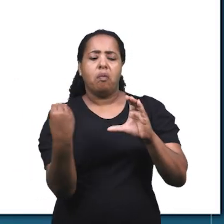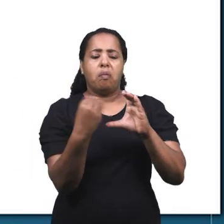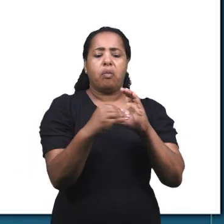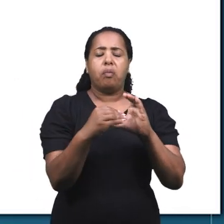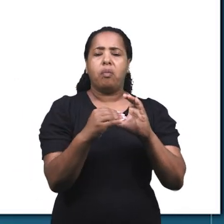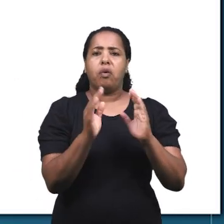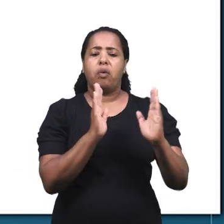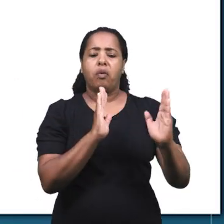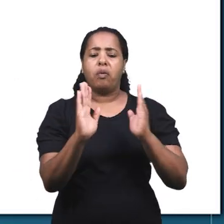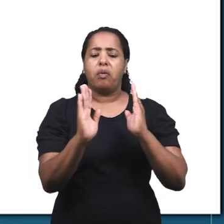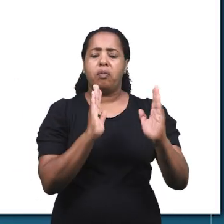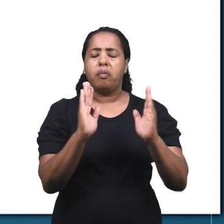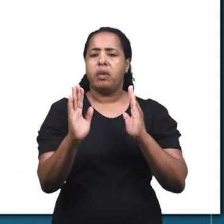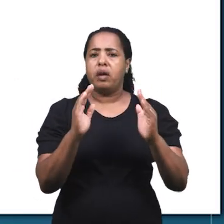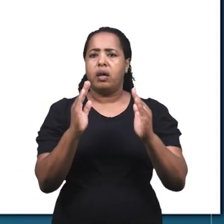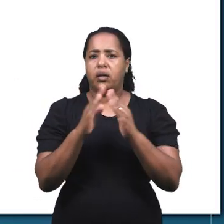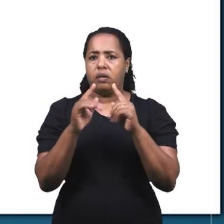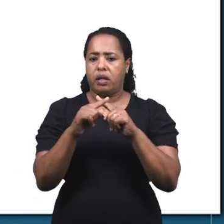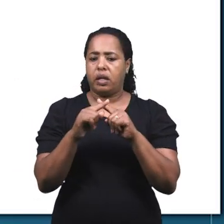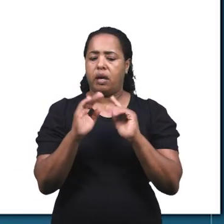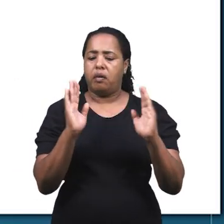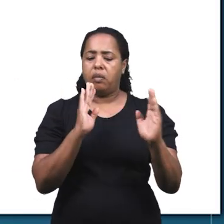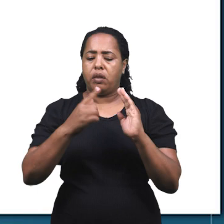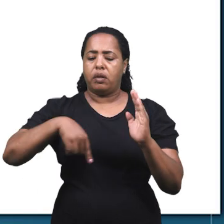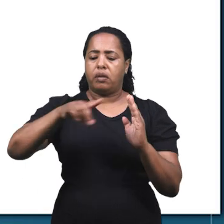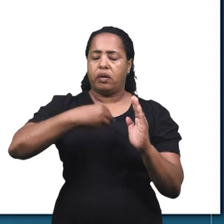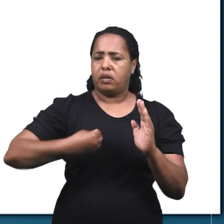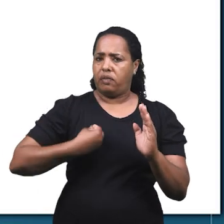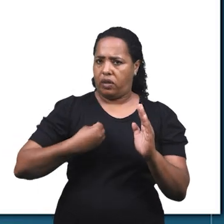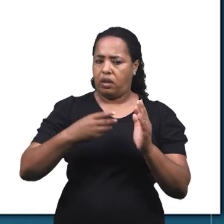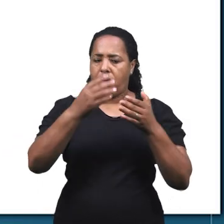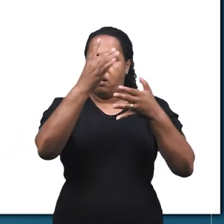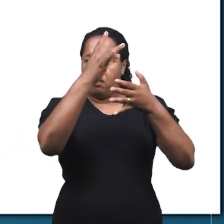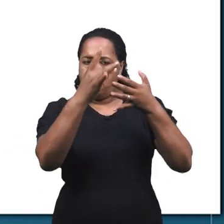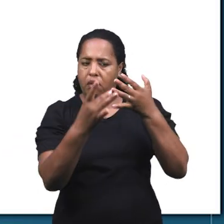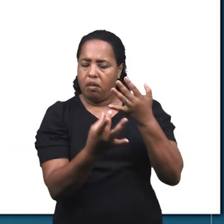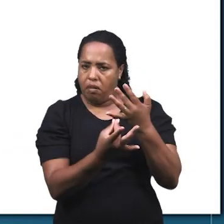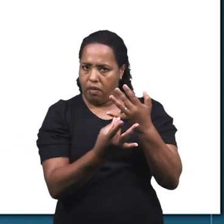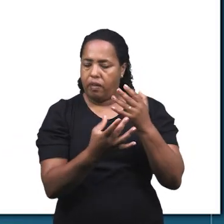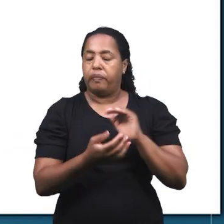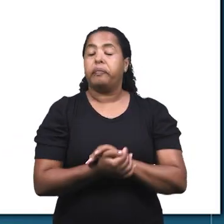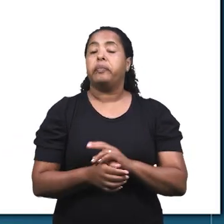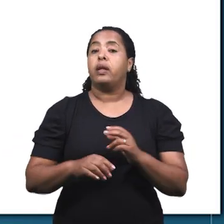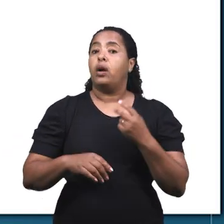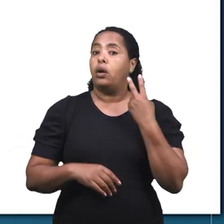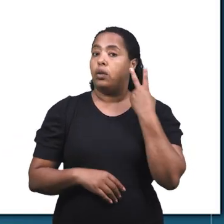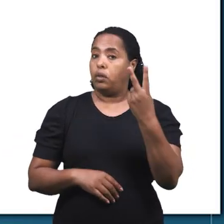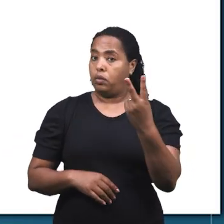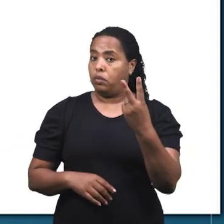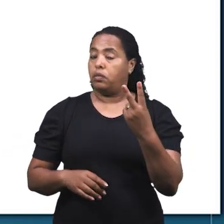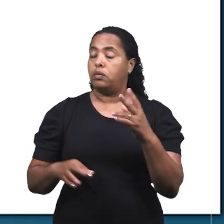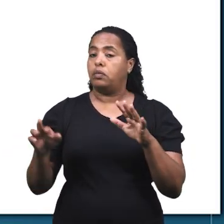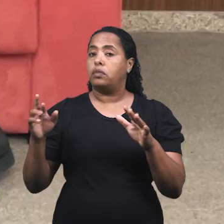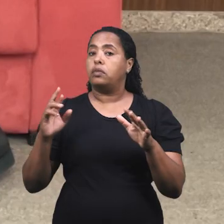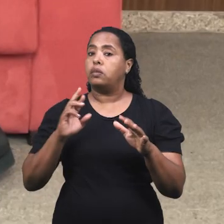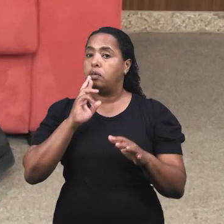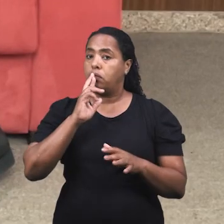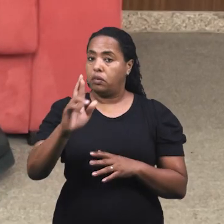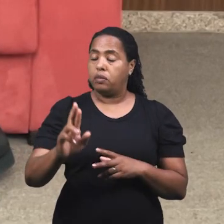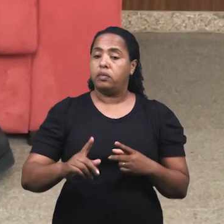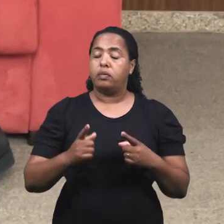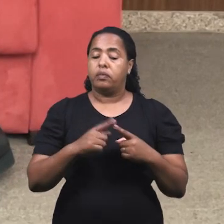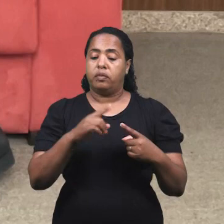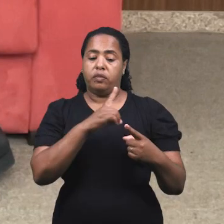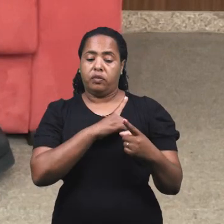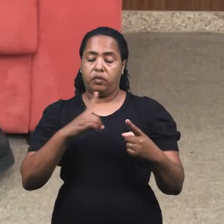podem ser profeticamente aplicados ao momento da igreja em nossos dias? Cite alguns. Nós